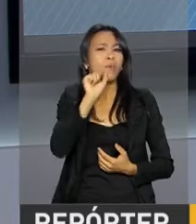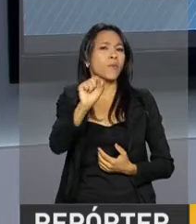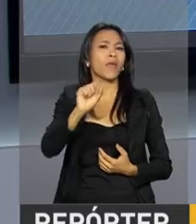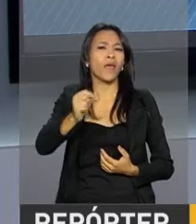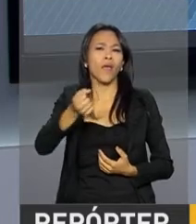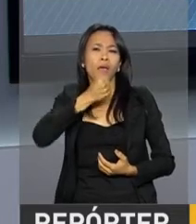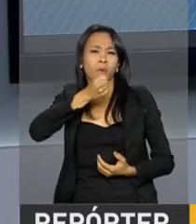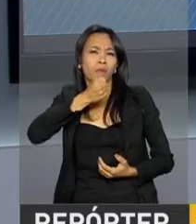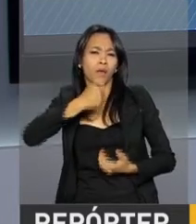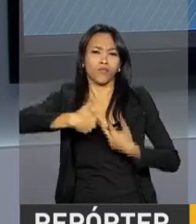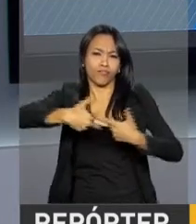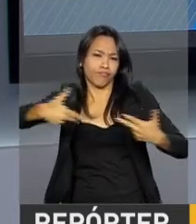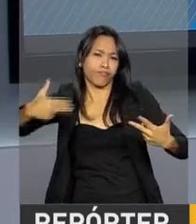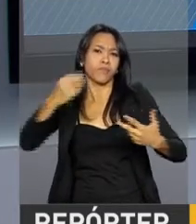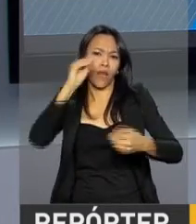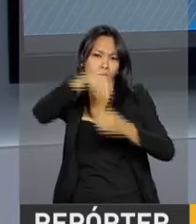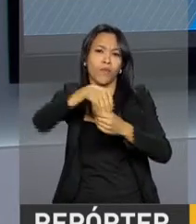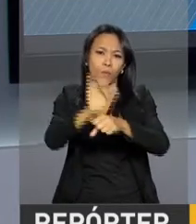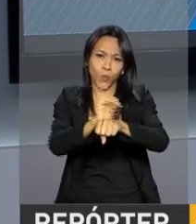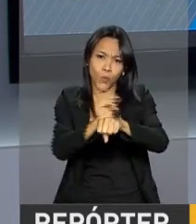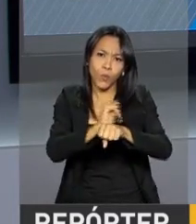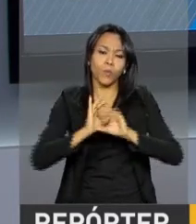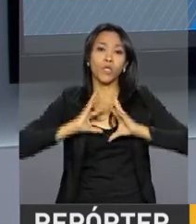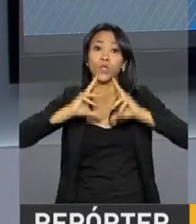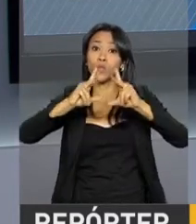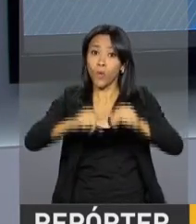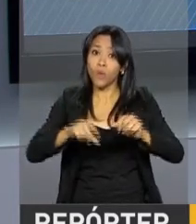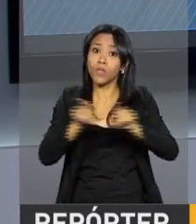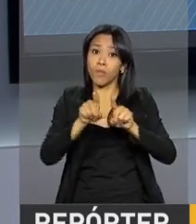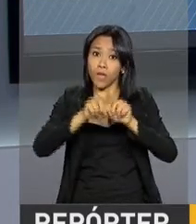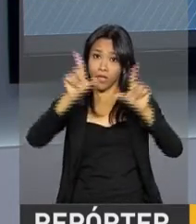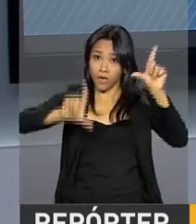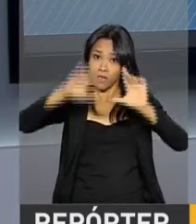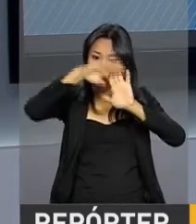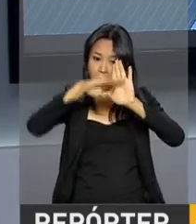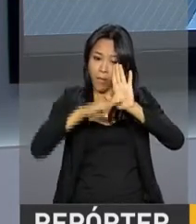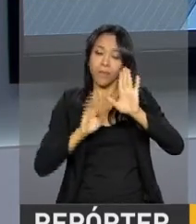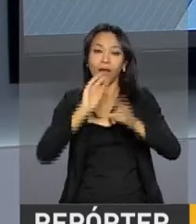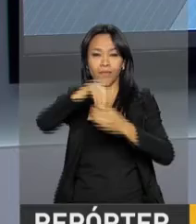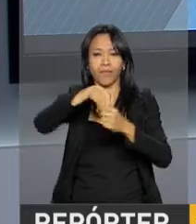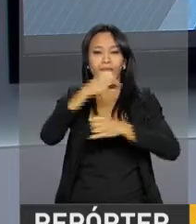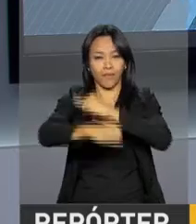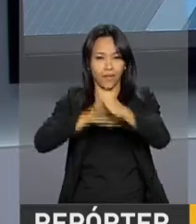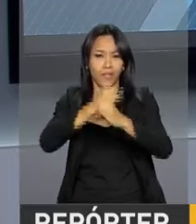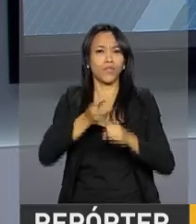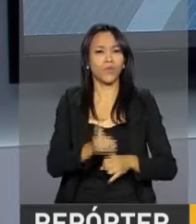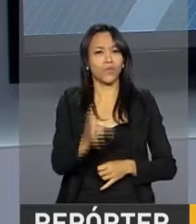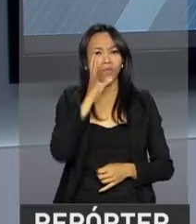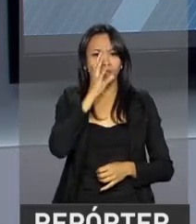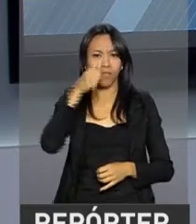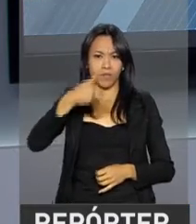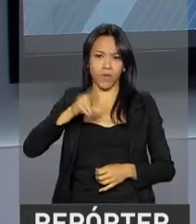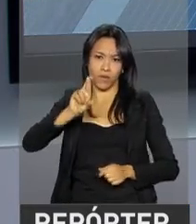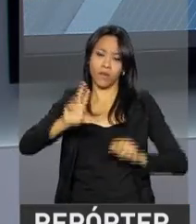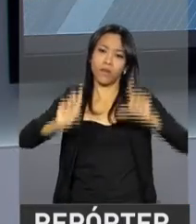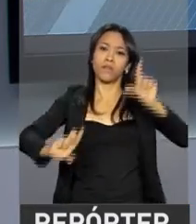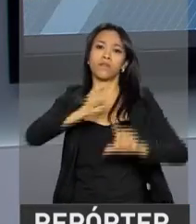nossas reportagens estão disponíveis no YouTube e toda a nossa programação também está na internet. Continue com a gente aqui